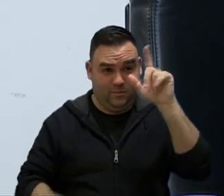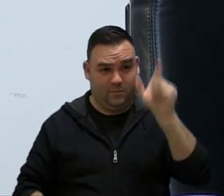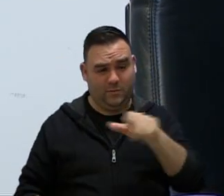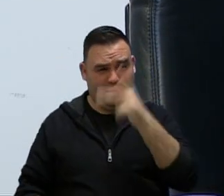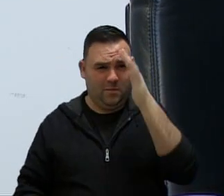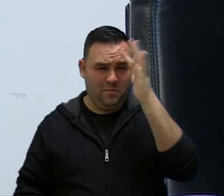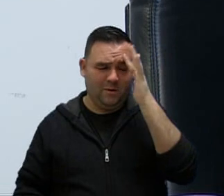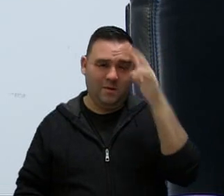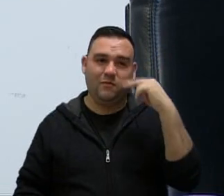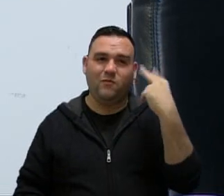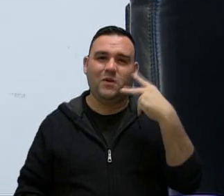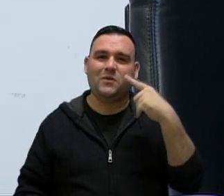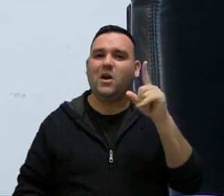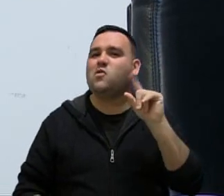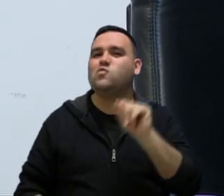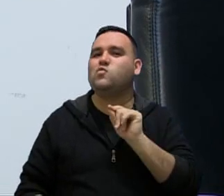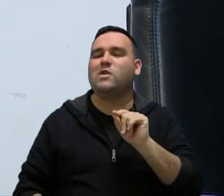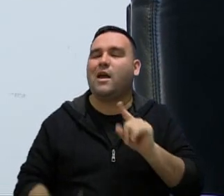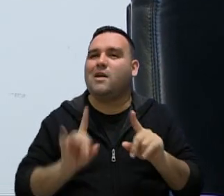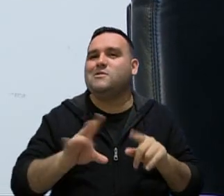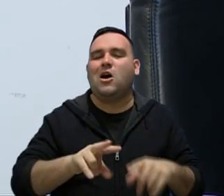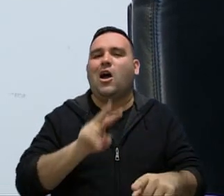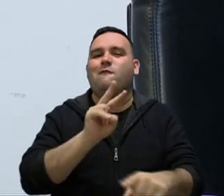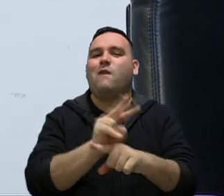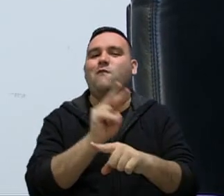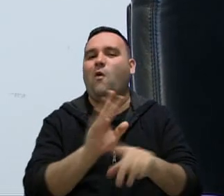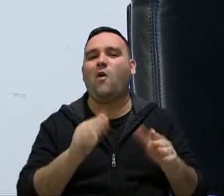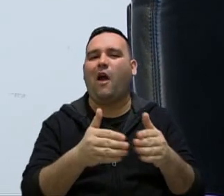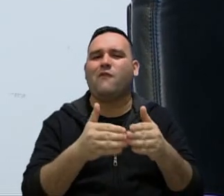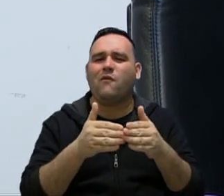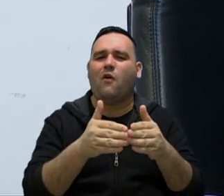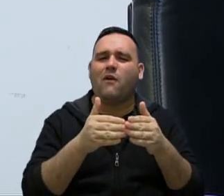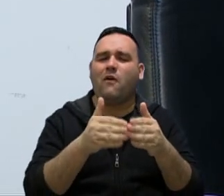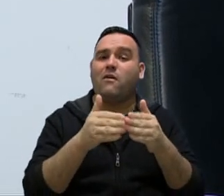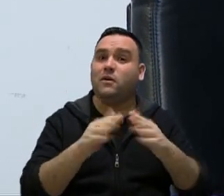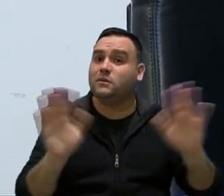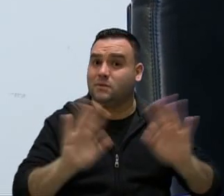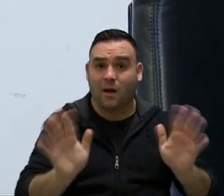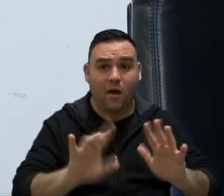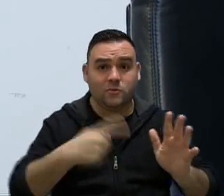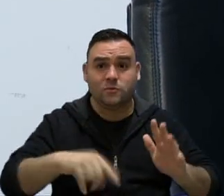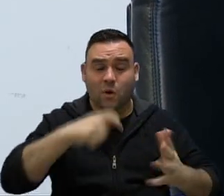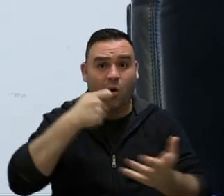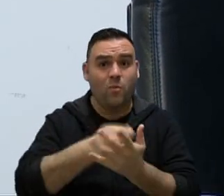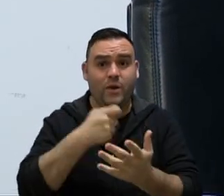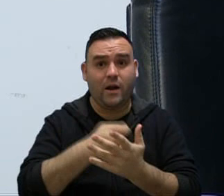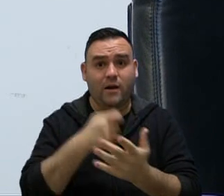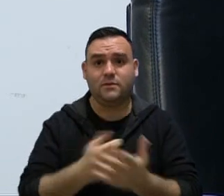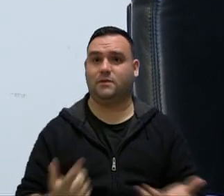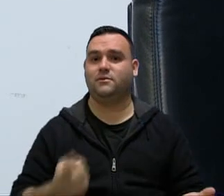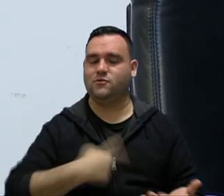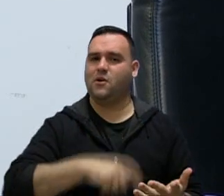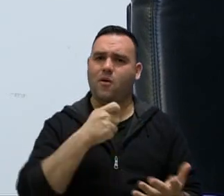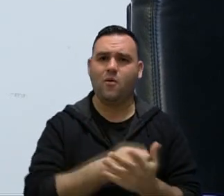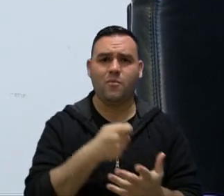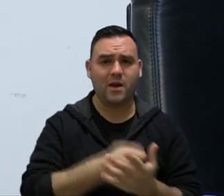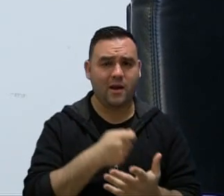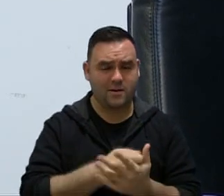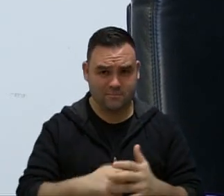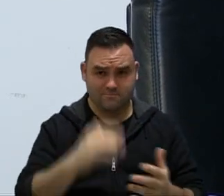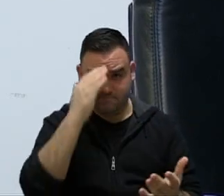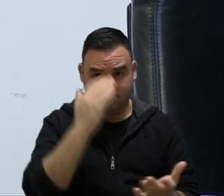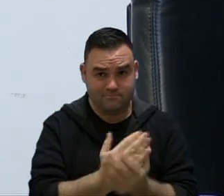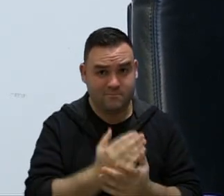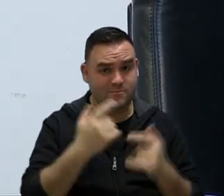acham que o vereador é um fazedor de favor e não é não é a gente está cumprindo a nossa obrigação está comprando nossa obrigação